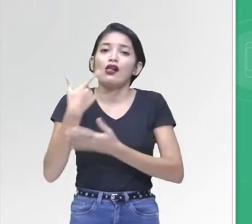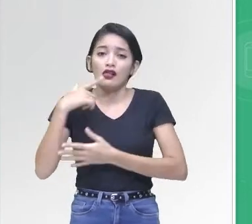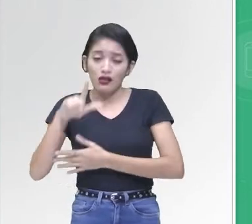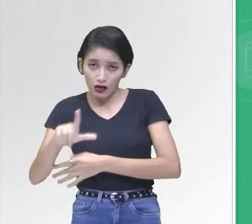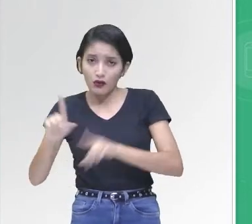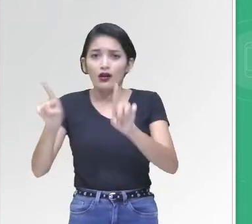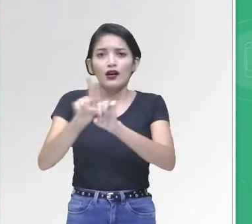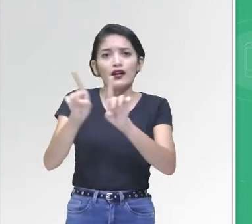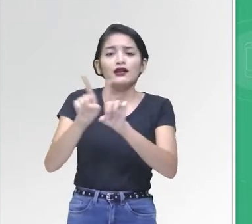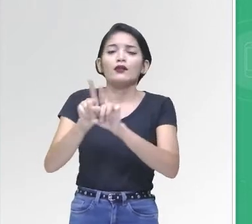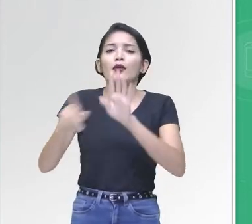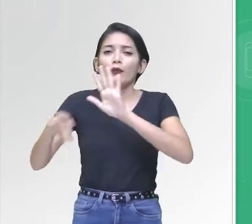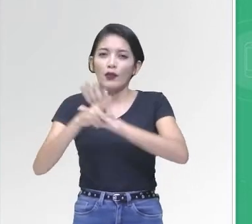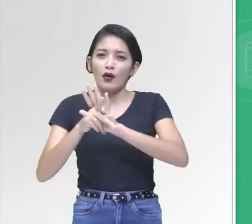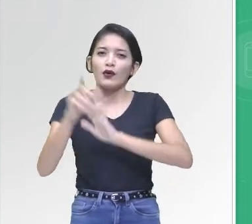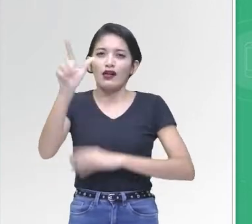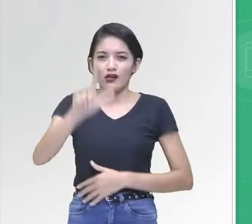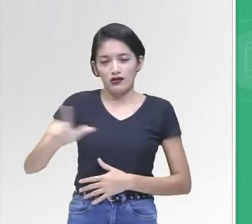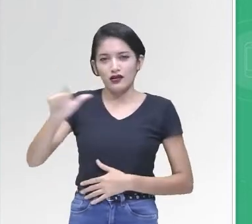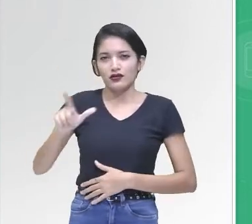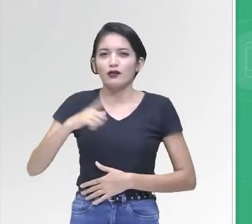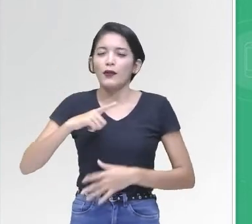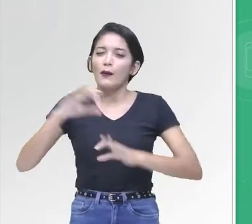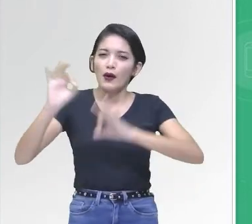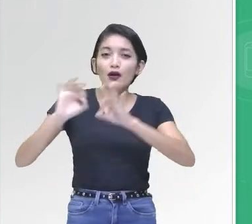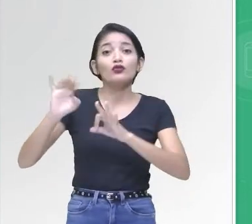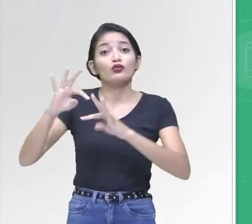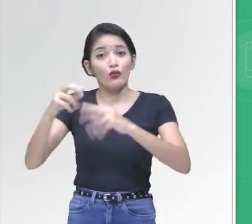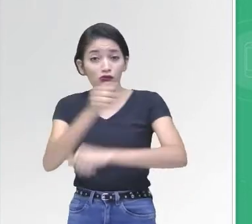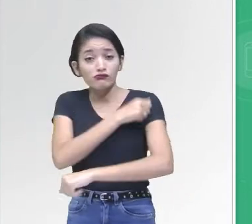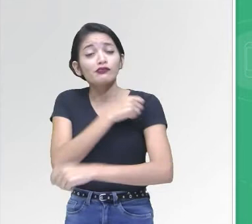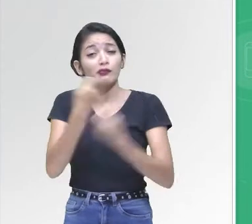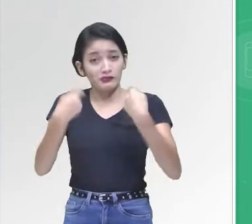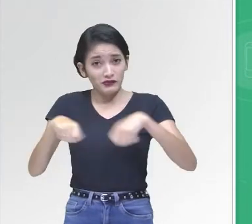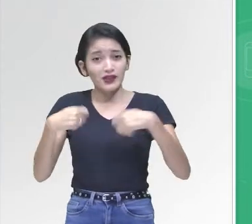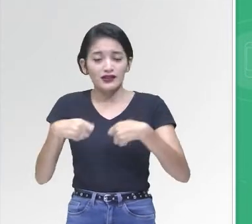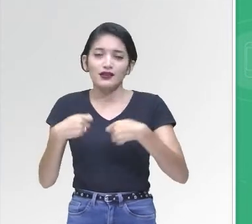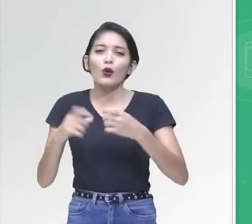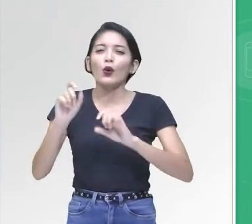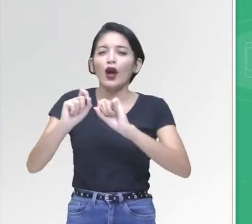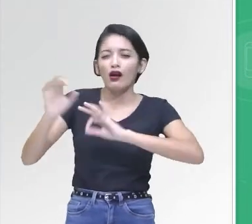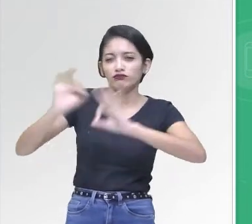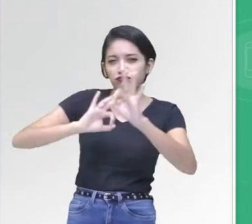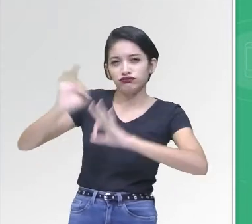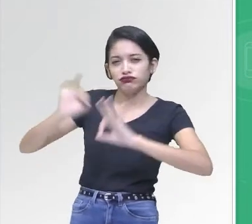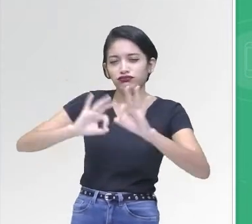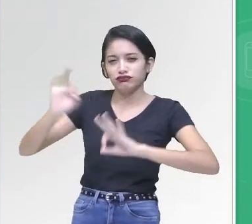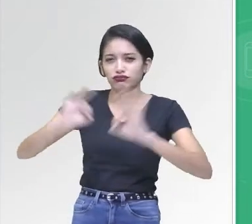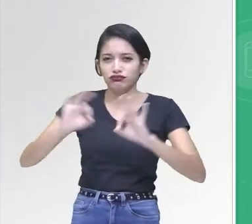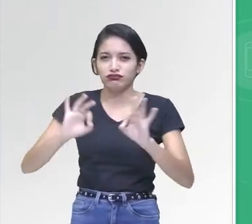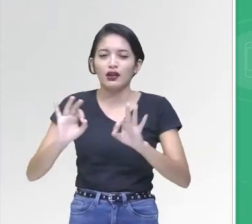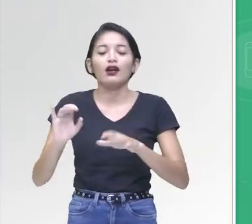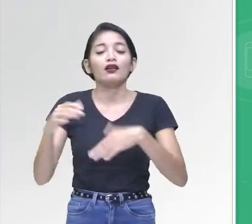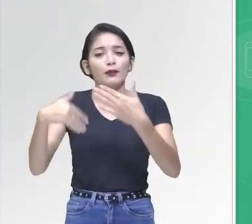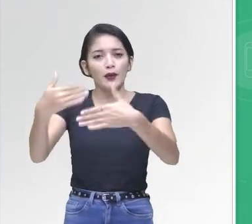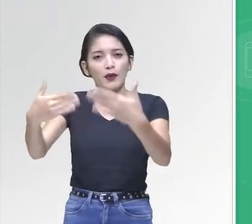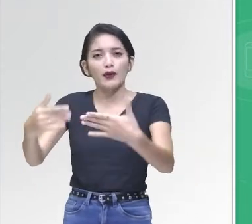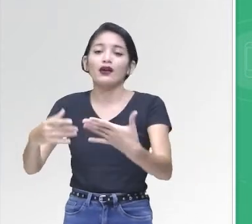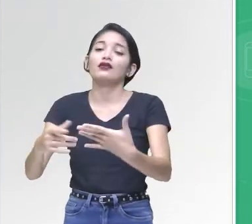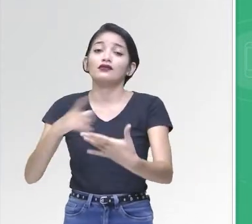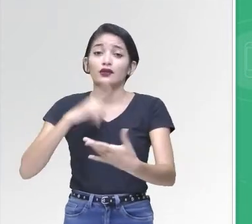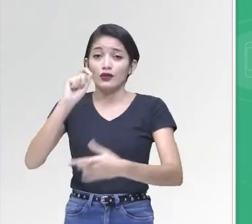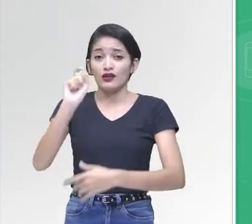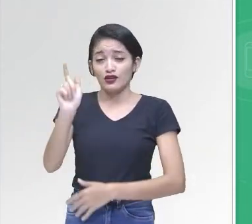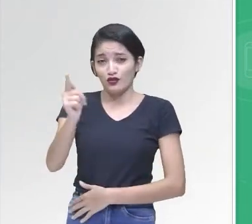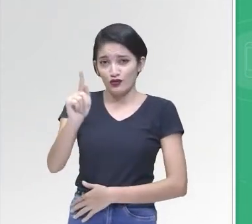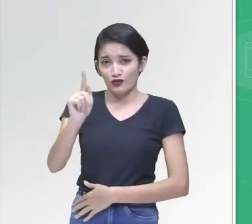coisas da escola, o seu planejamentozinho, que todo aluno tem que ter, ok? Planejamento. Lá na frente também vai ter geografia.